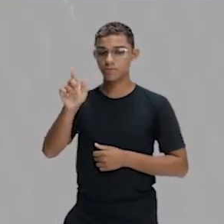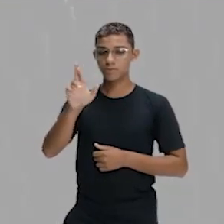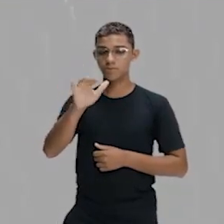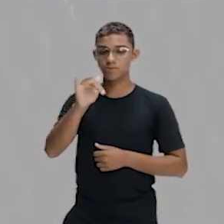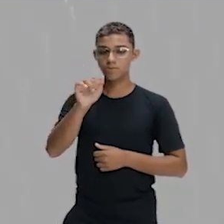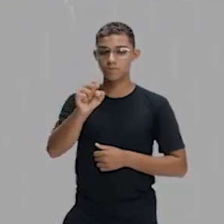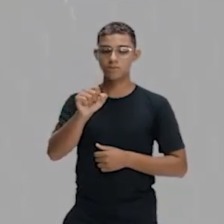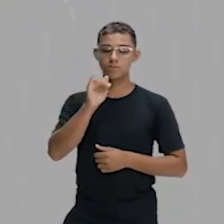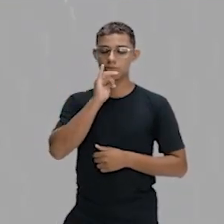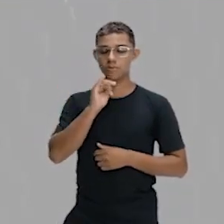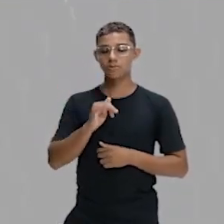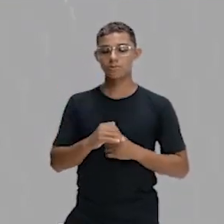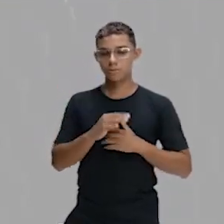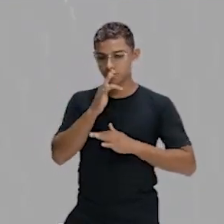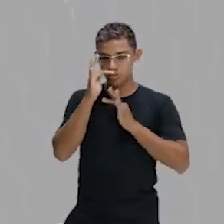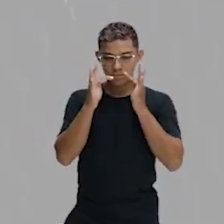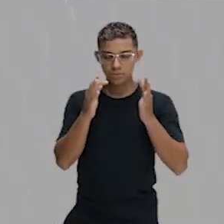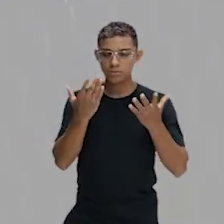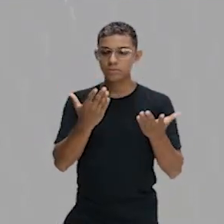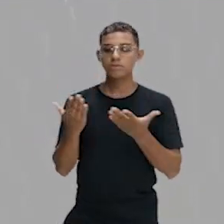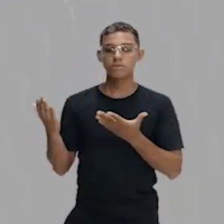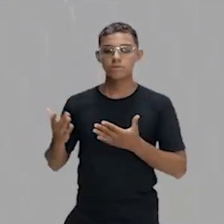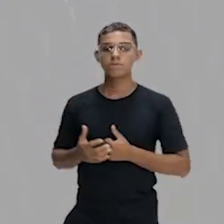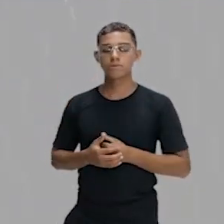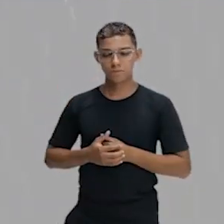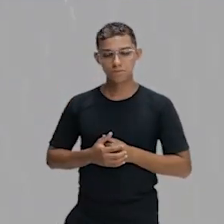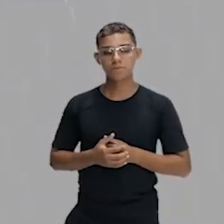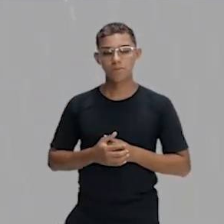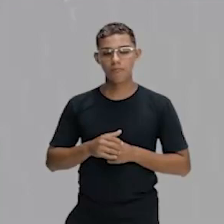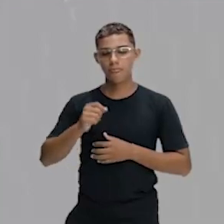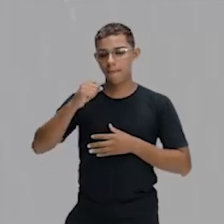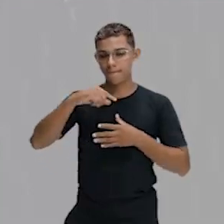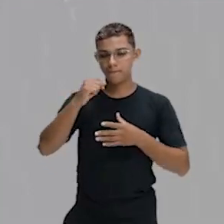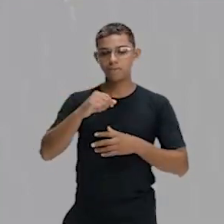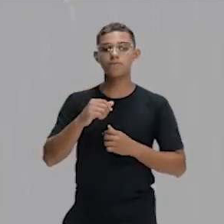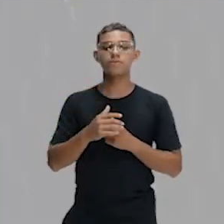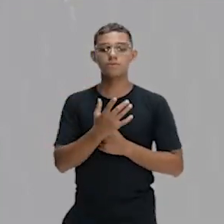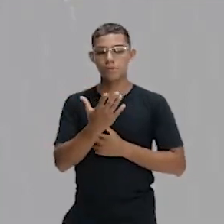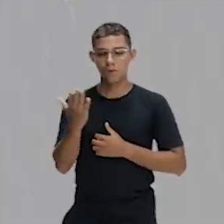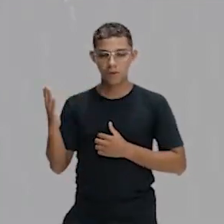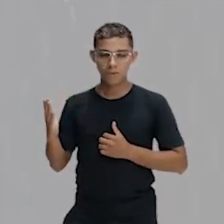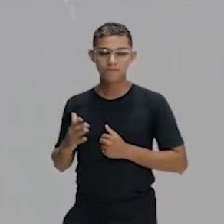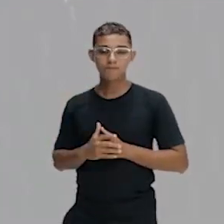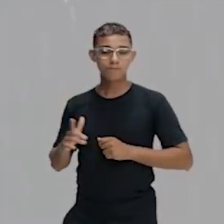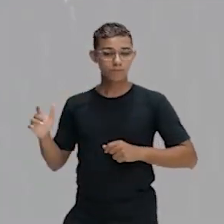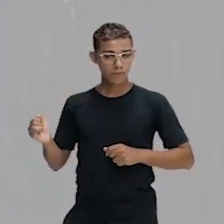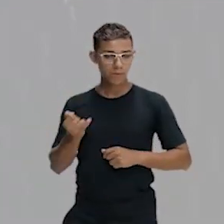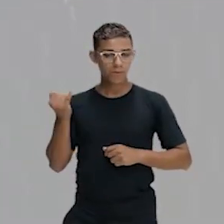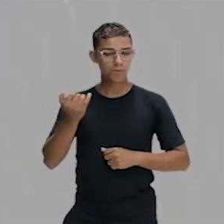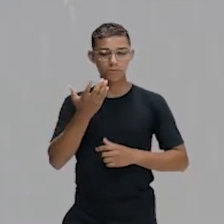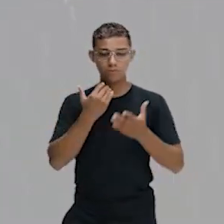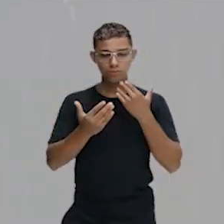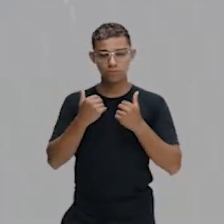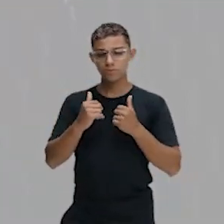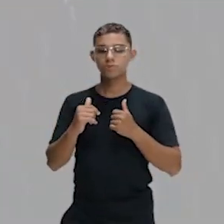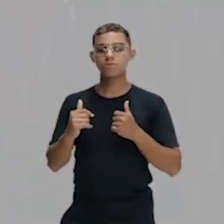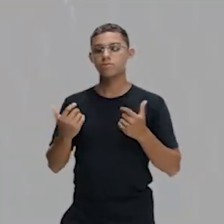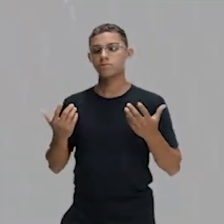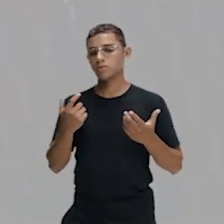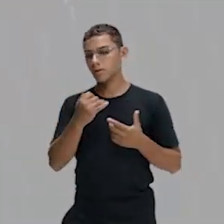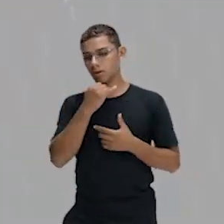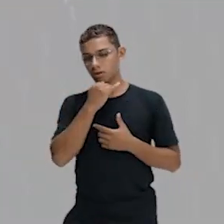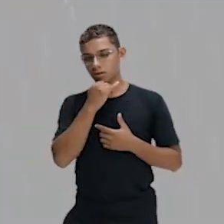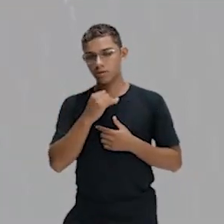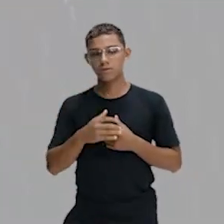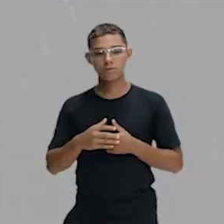conhecidas como plantas gimnospermas. Então, elas produzem sementes nuas. E é um importante alimento para muitos animais, como, por